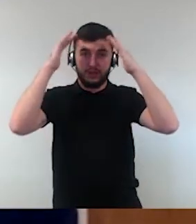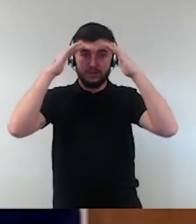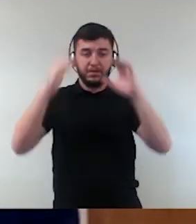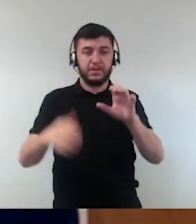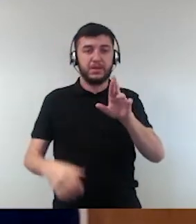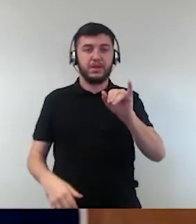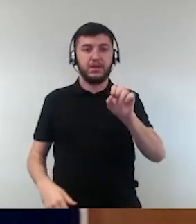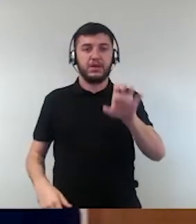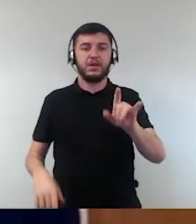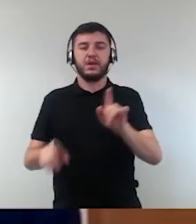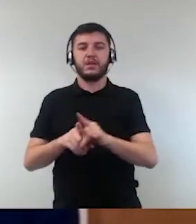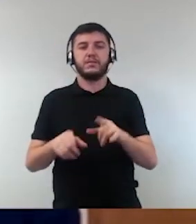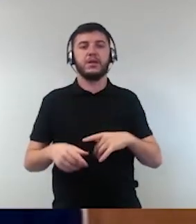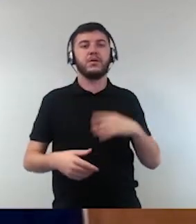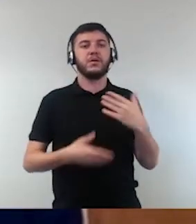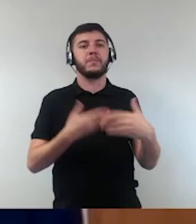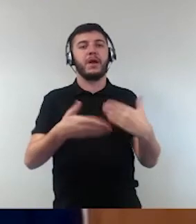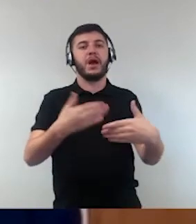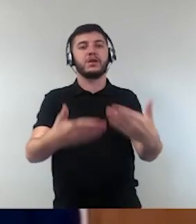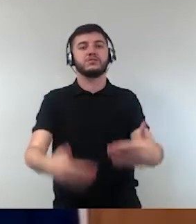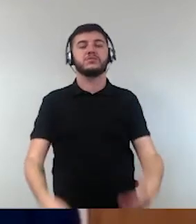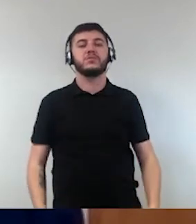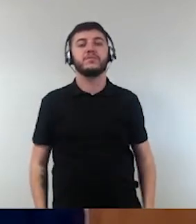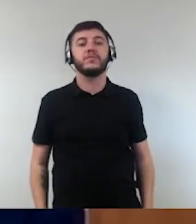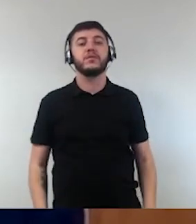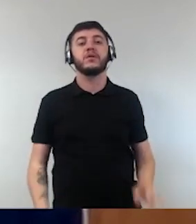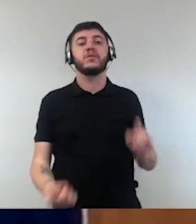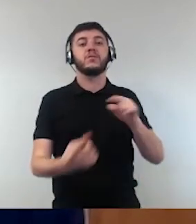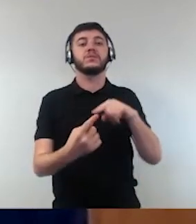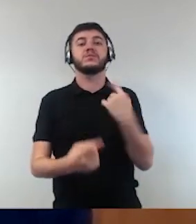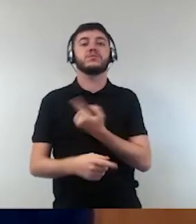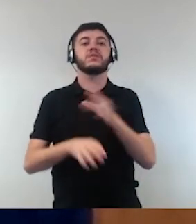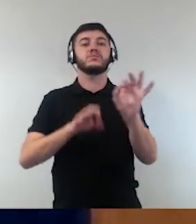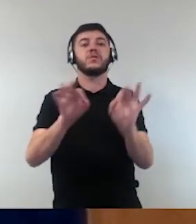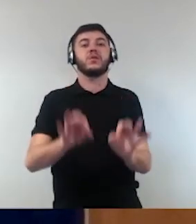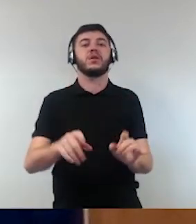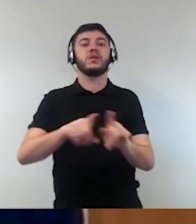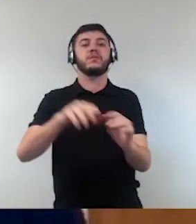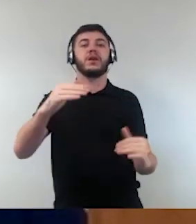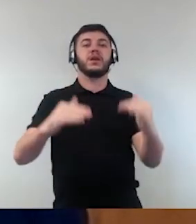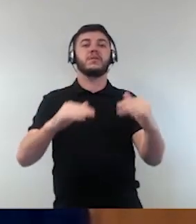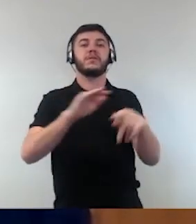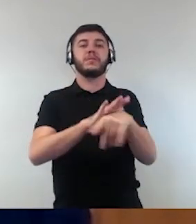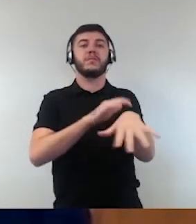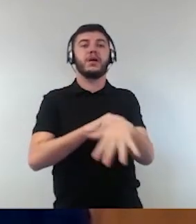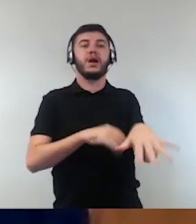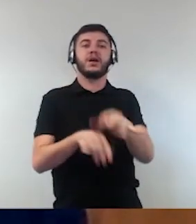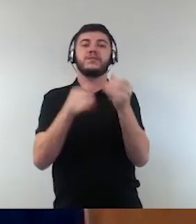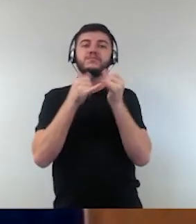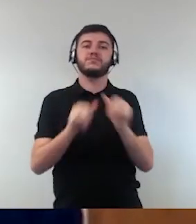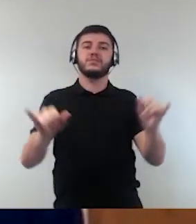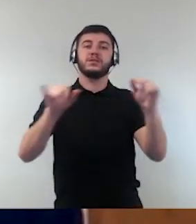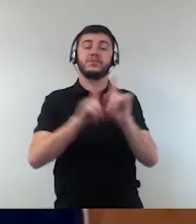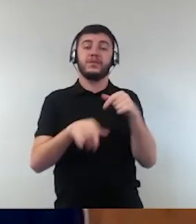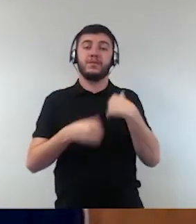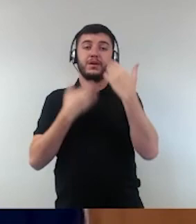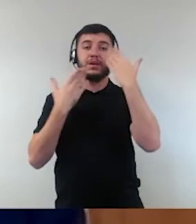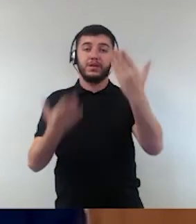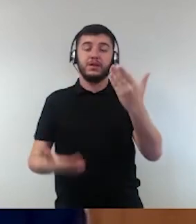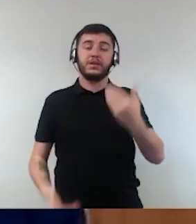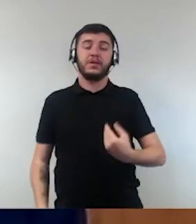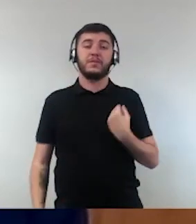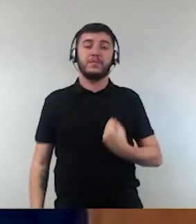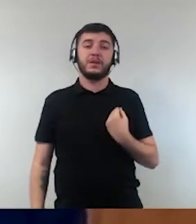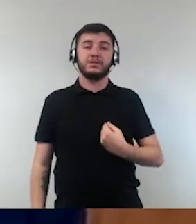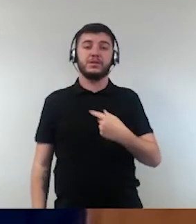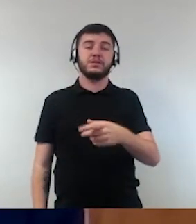e os próximos passos para poder reequacionar, reequilibrar esse setor. Eu queria agradecer muito a presença da doutora Priscila